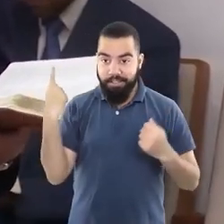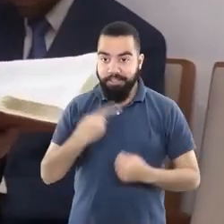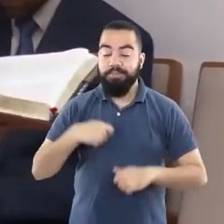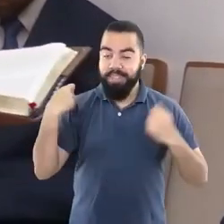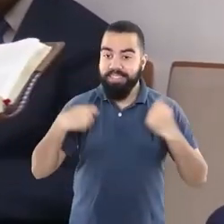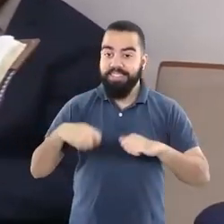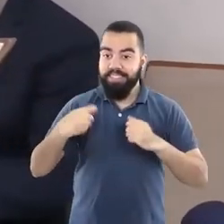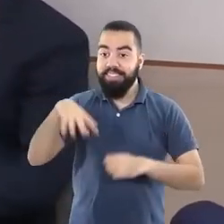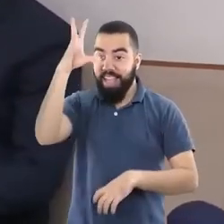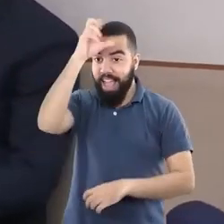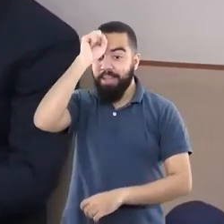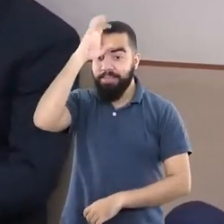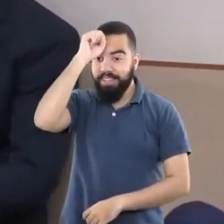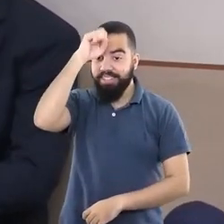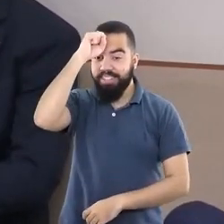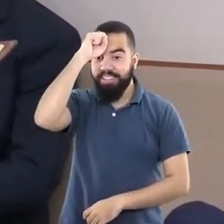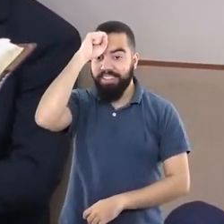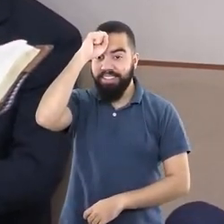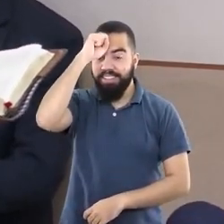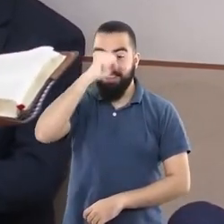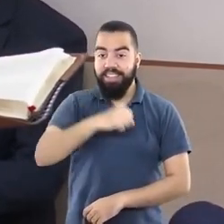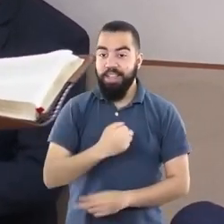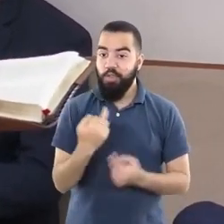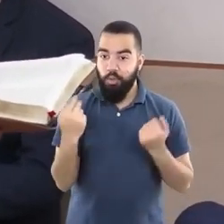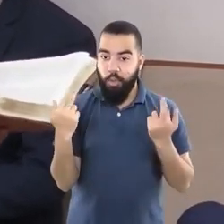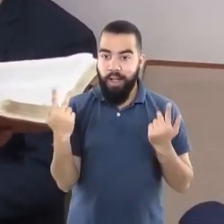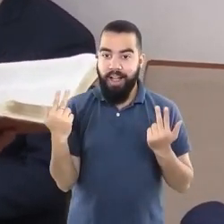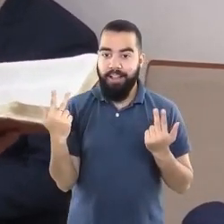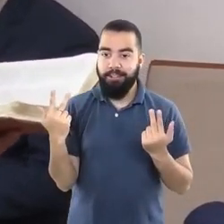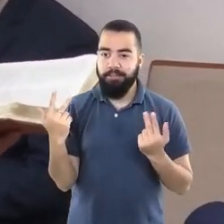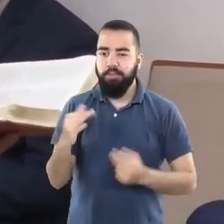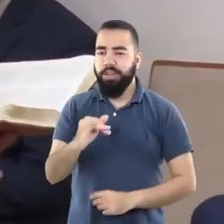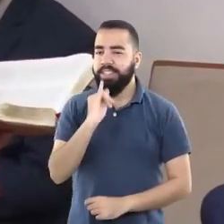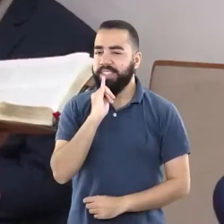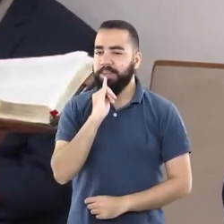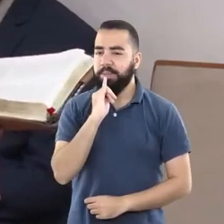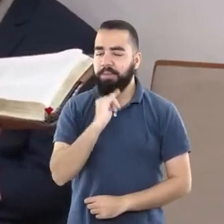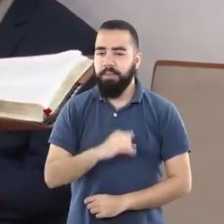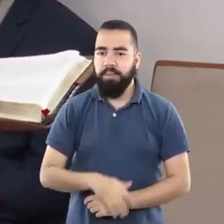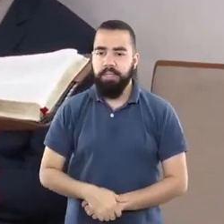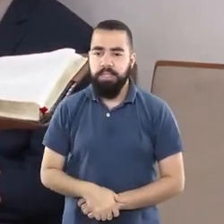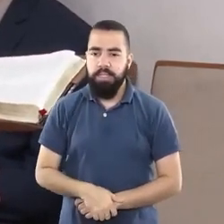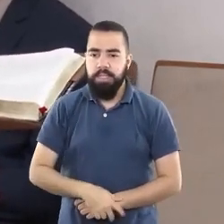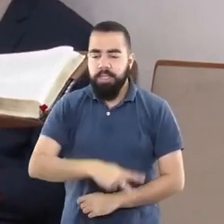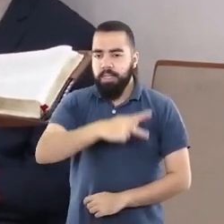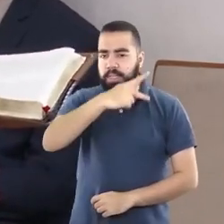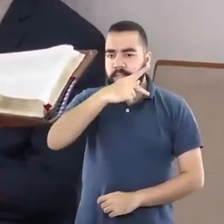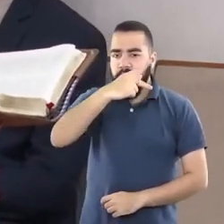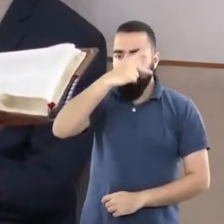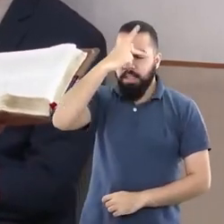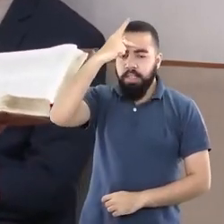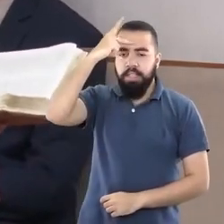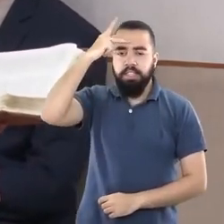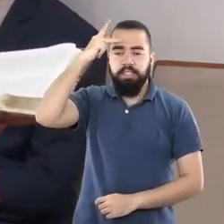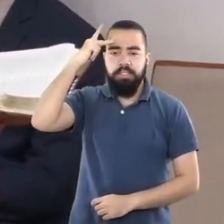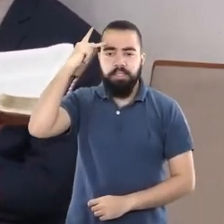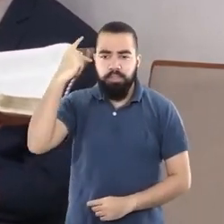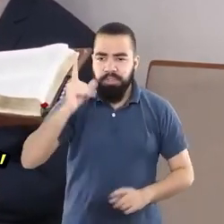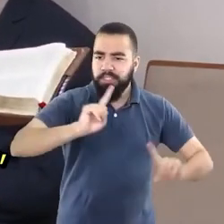Bíblia. Via de regra, quando você está sendo injustiçado, você quer tomar esta causa nas suas